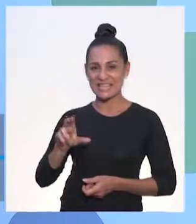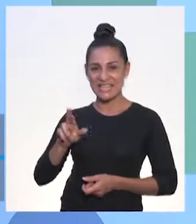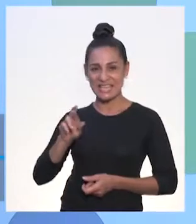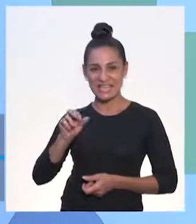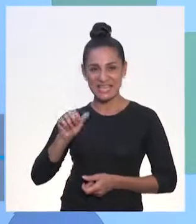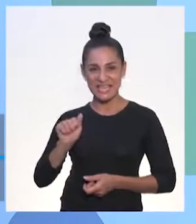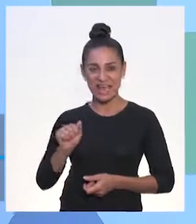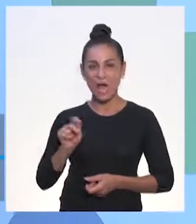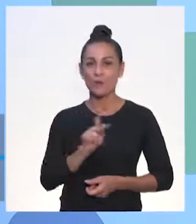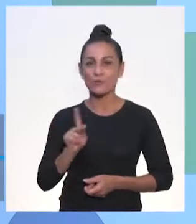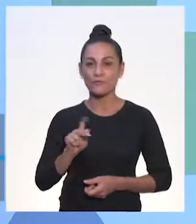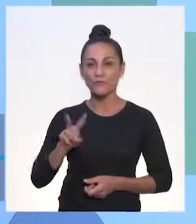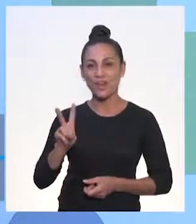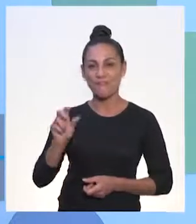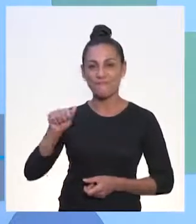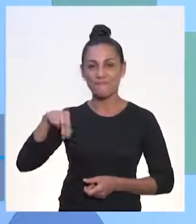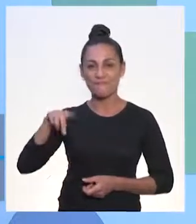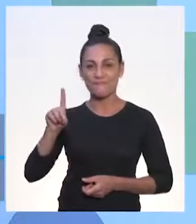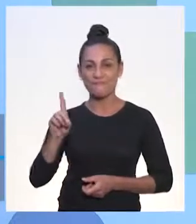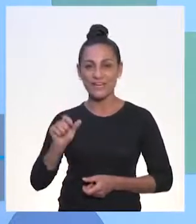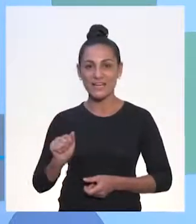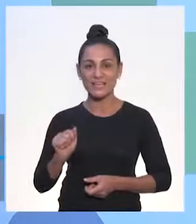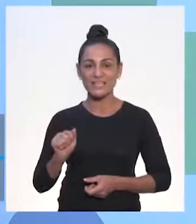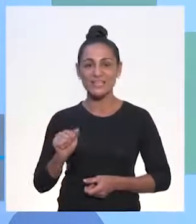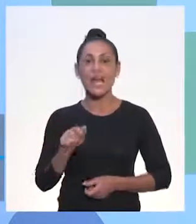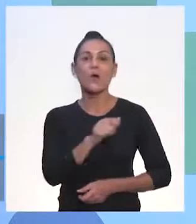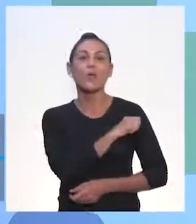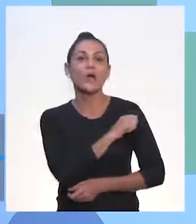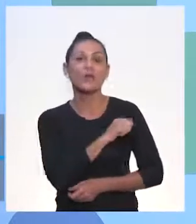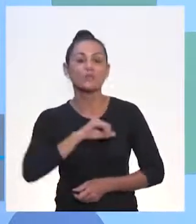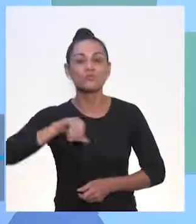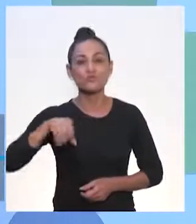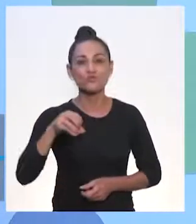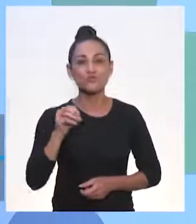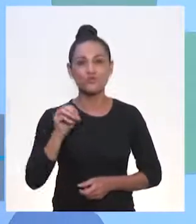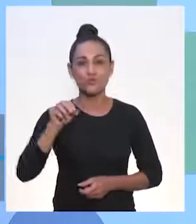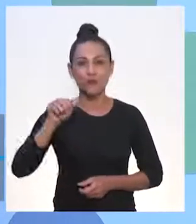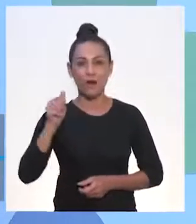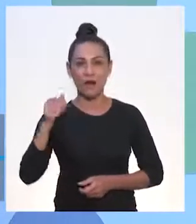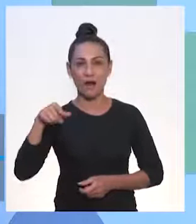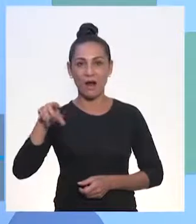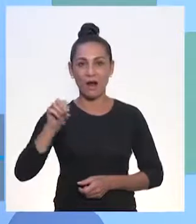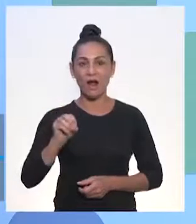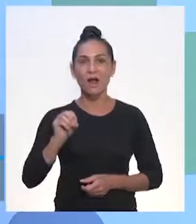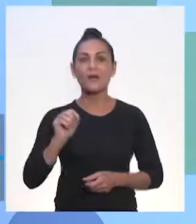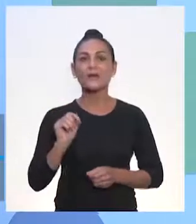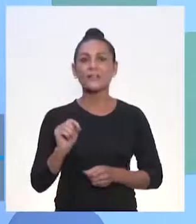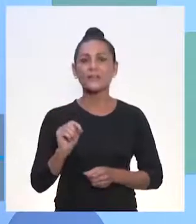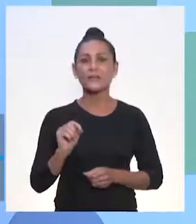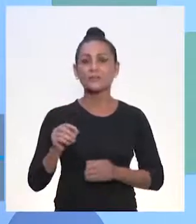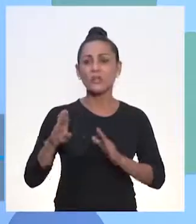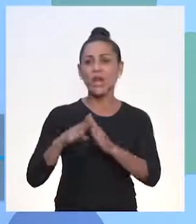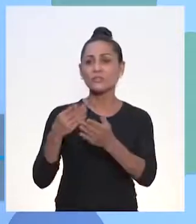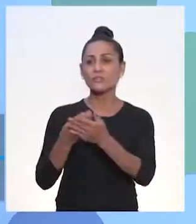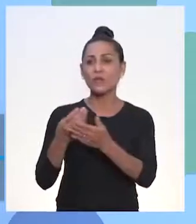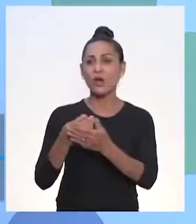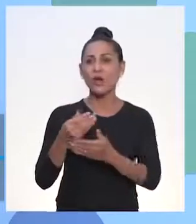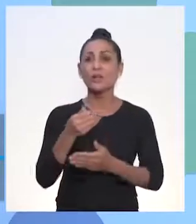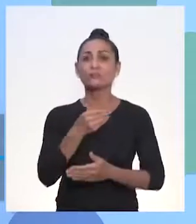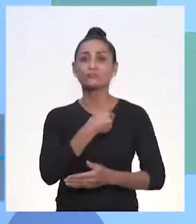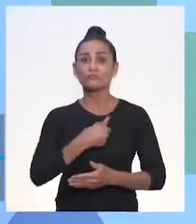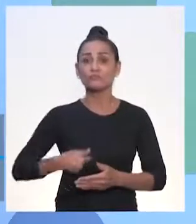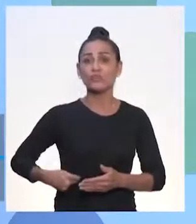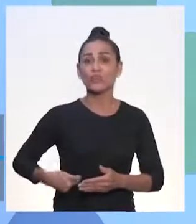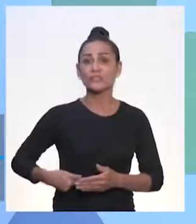Professora Wanda Aparecida, o aluno João Vitor, abacaxi 2 e banana 1. Eles são lá da Escola Estadual Rashid Jabur,